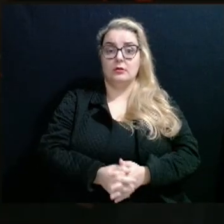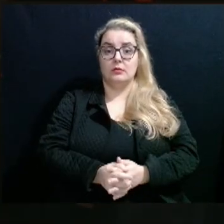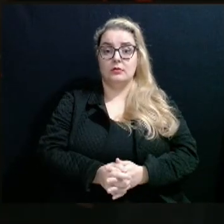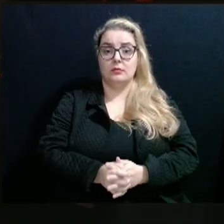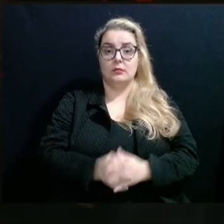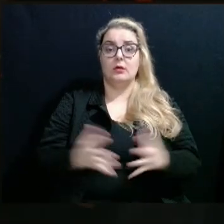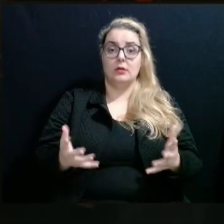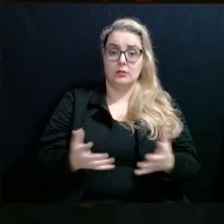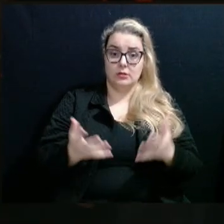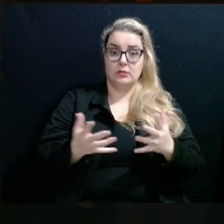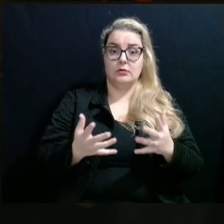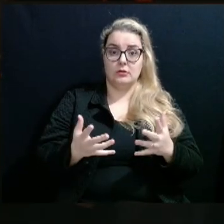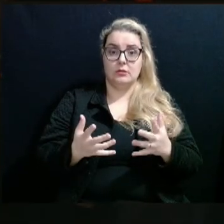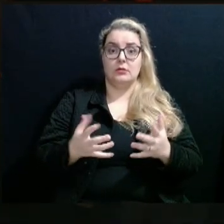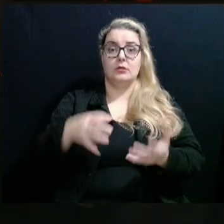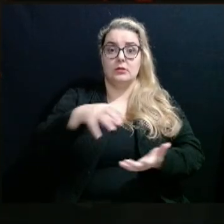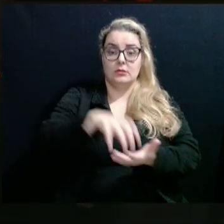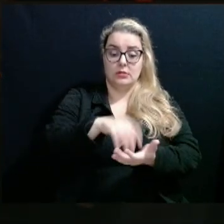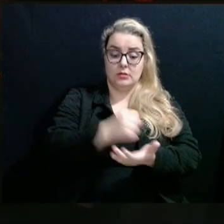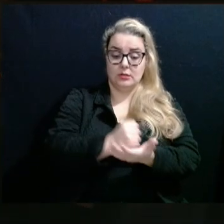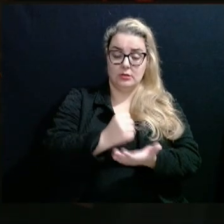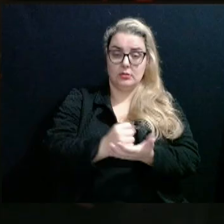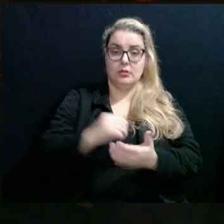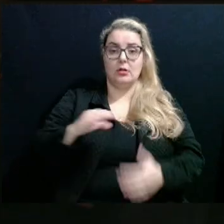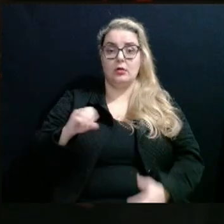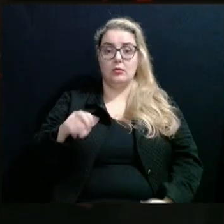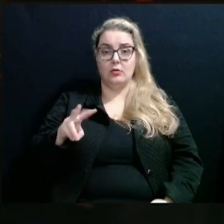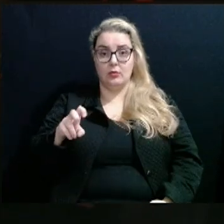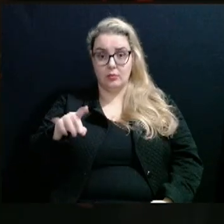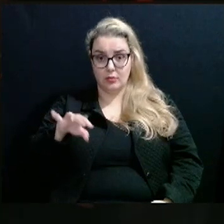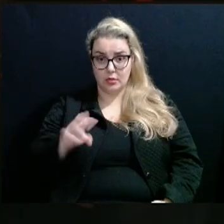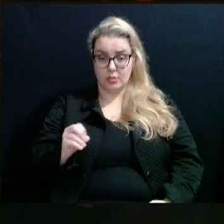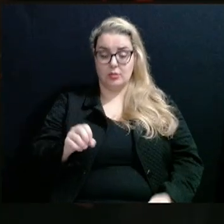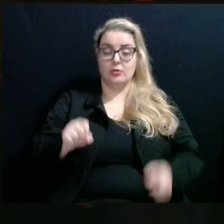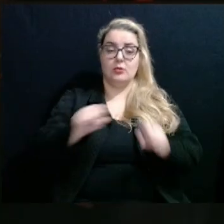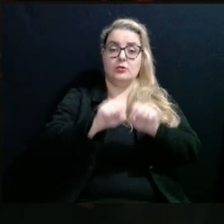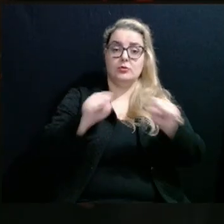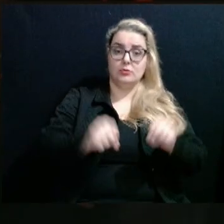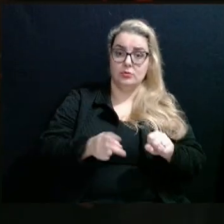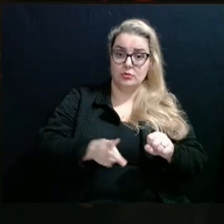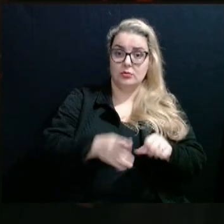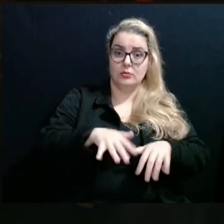de contratos e convênios, fluxo sistematizado e